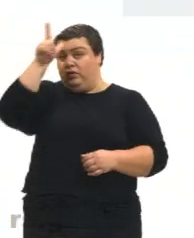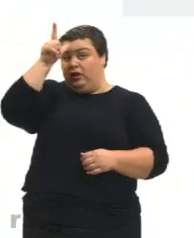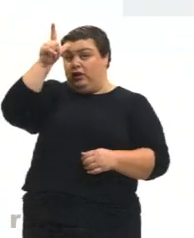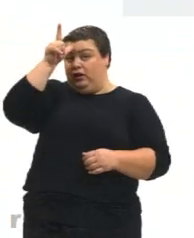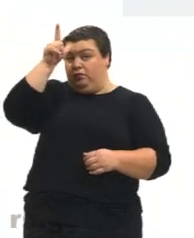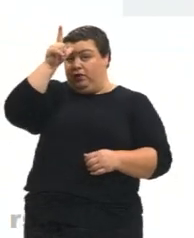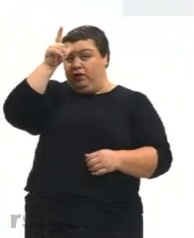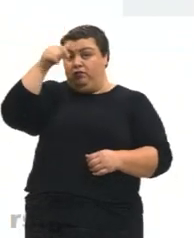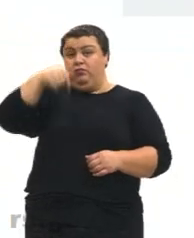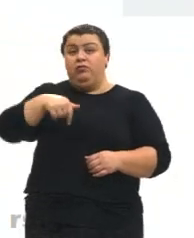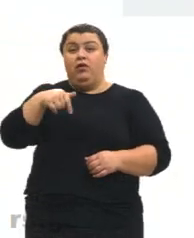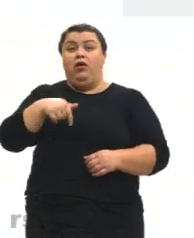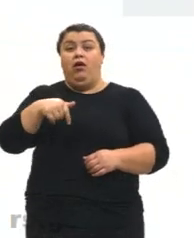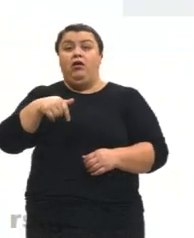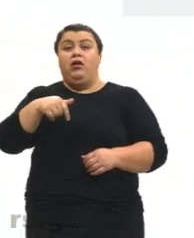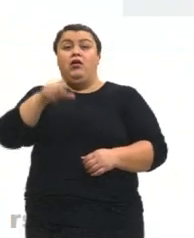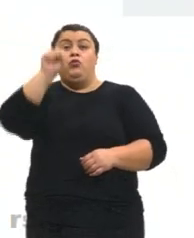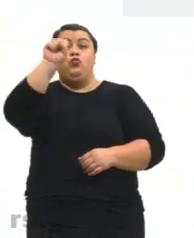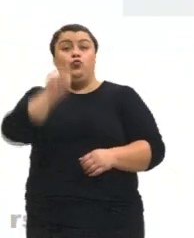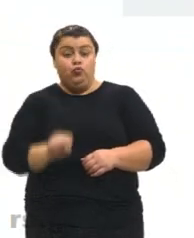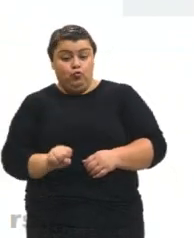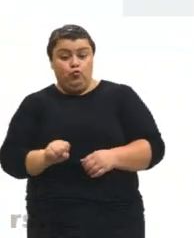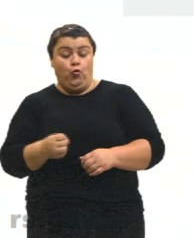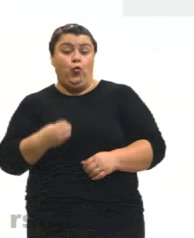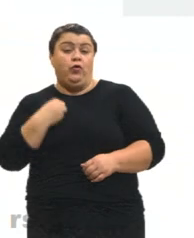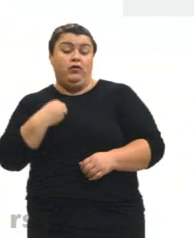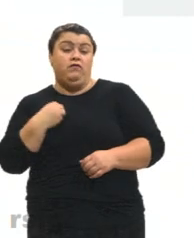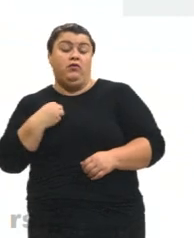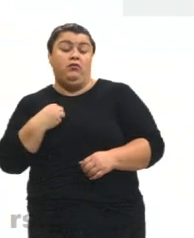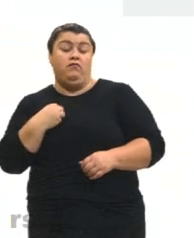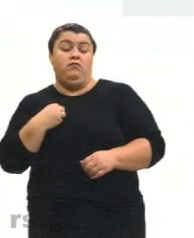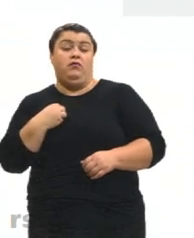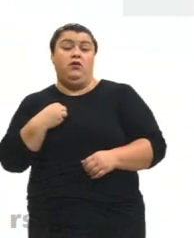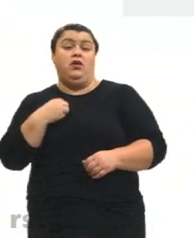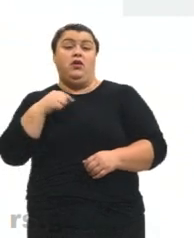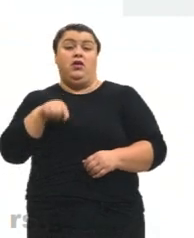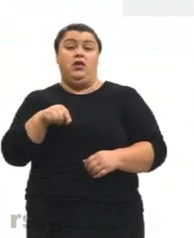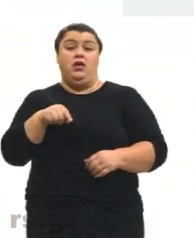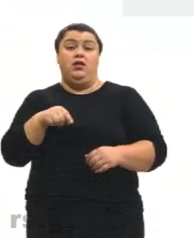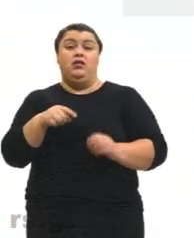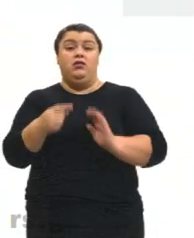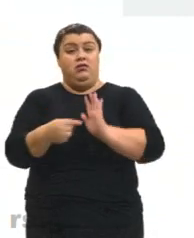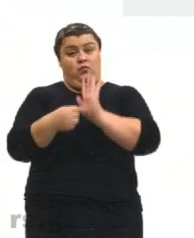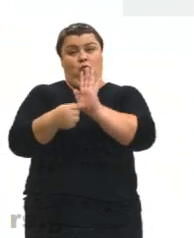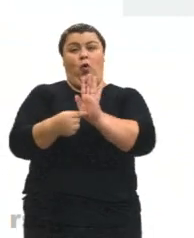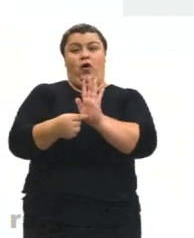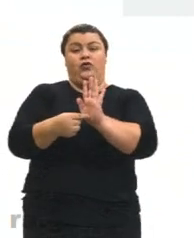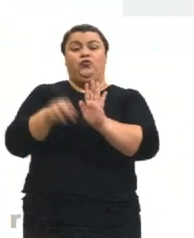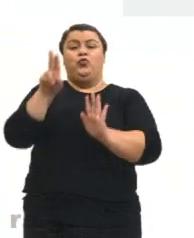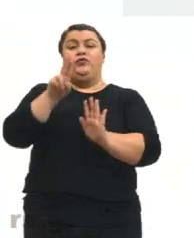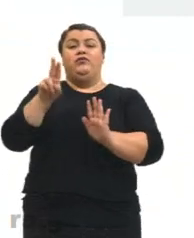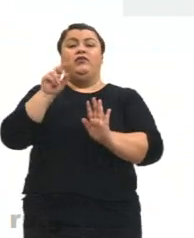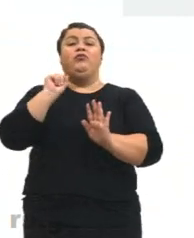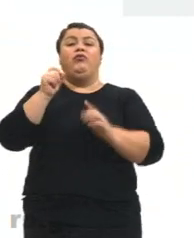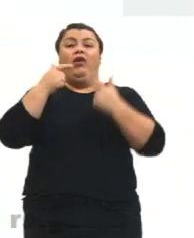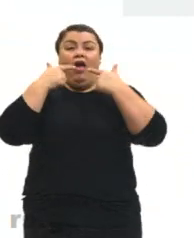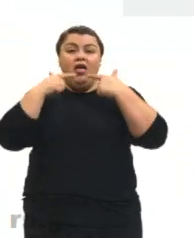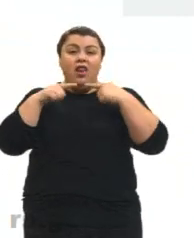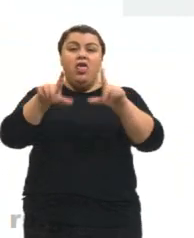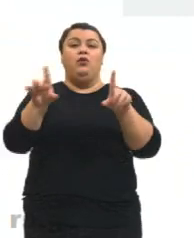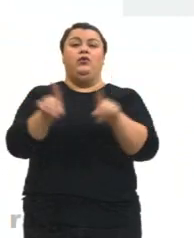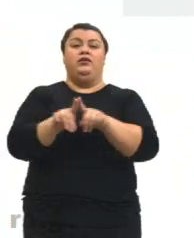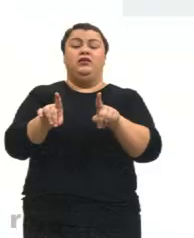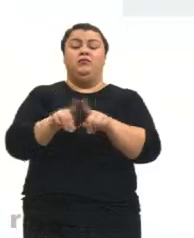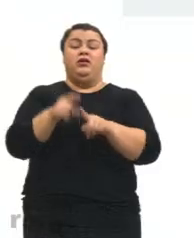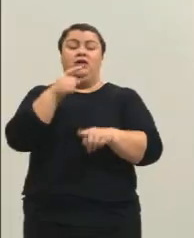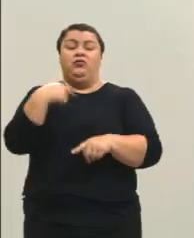presentes nos Estados aqui da região sul e eles fazem né se ver essa presença na língua também né gente sabe que